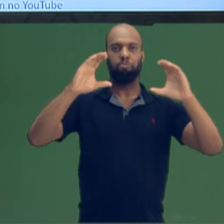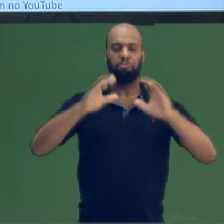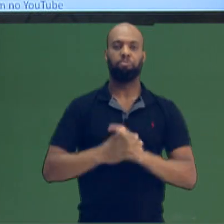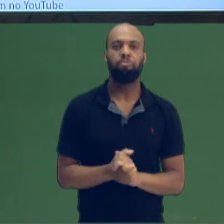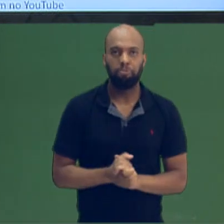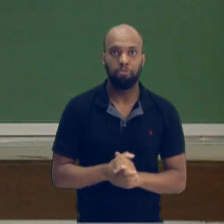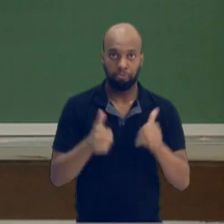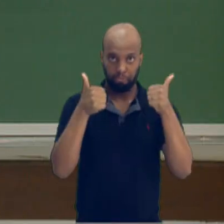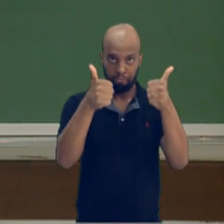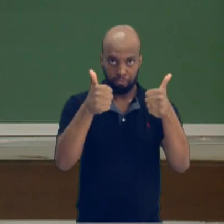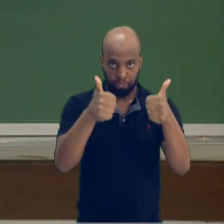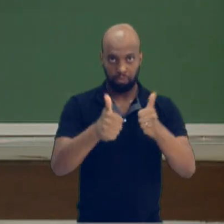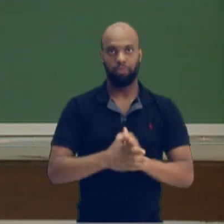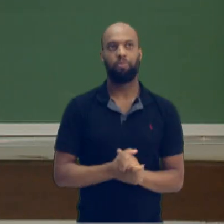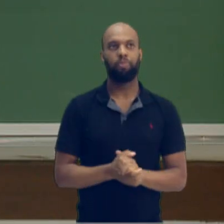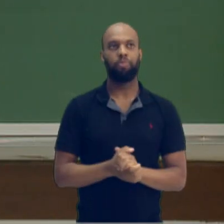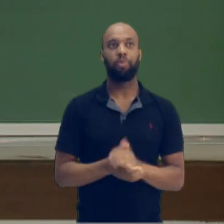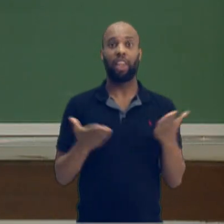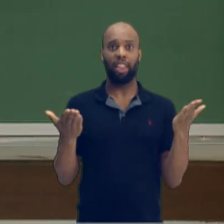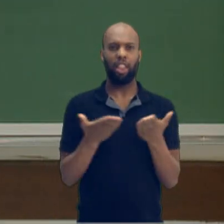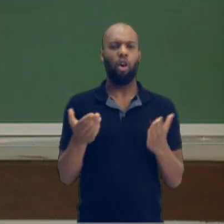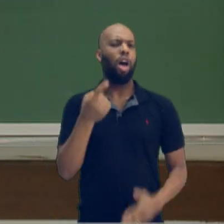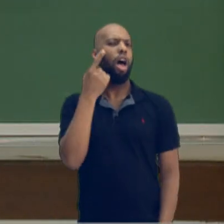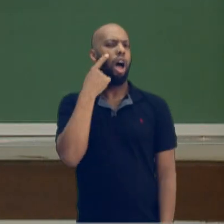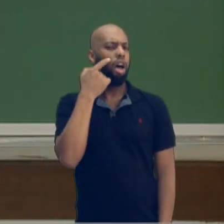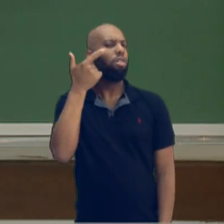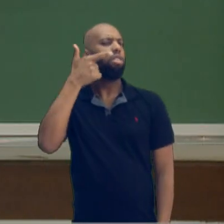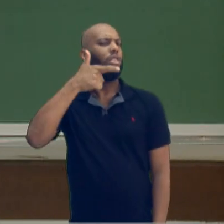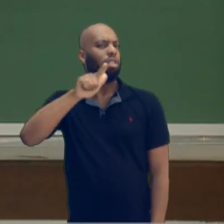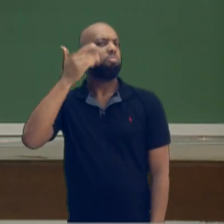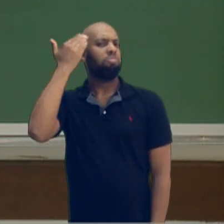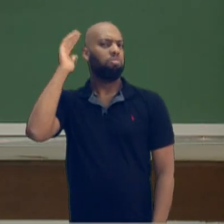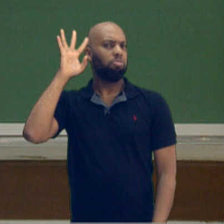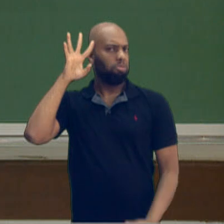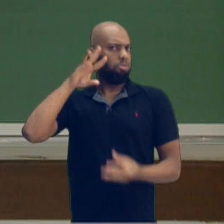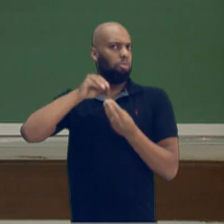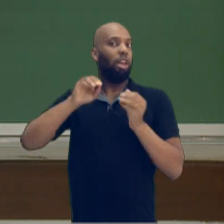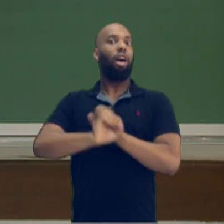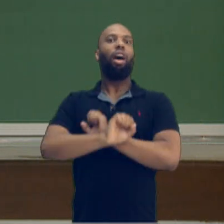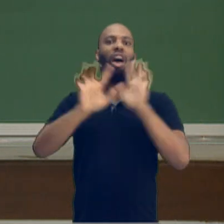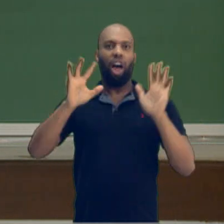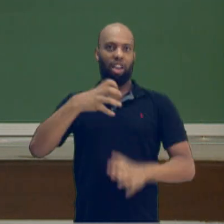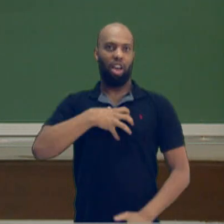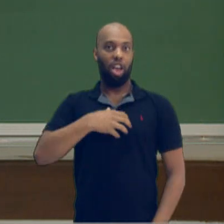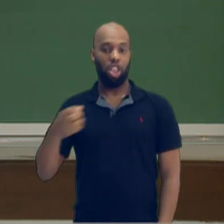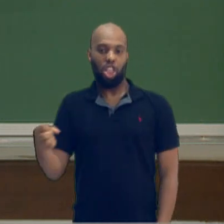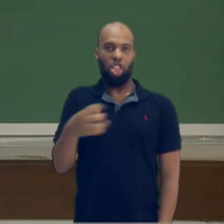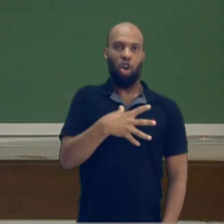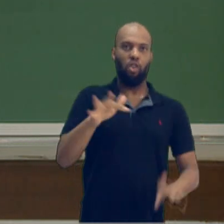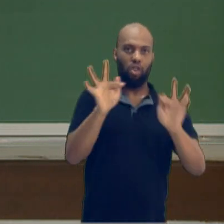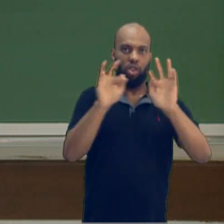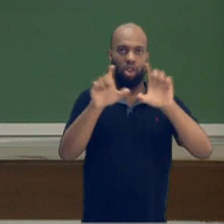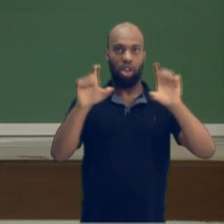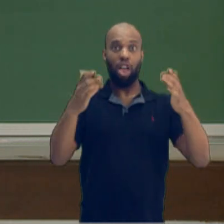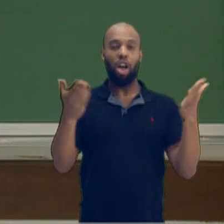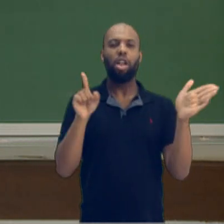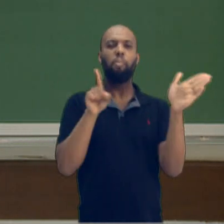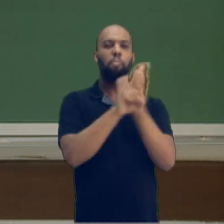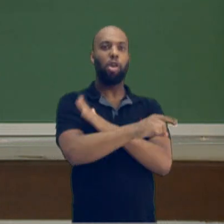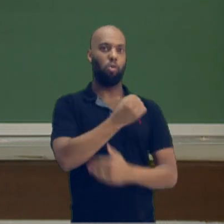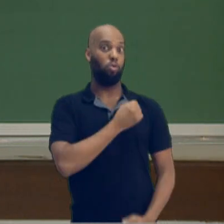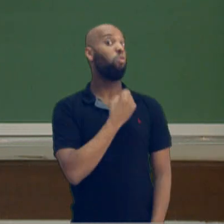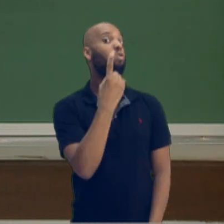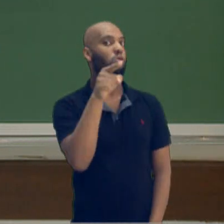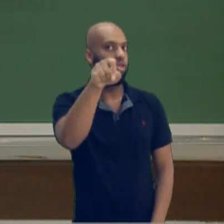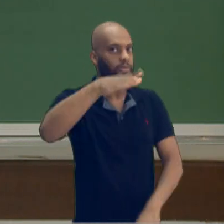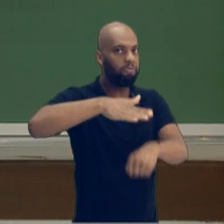afim. Joia? Para a gente ver se a gente entendeu como que utiliza essa nova fórmula, eu vou deixar então o primeiro exercício para